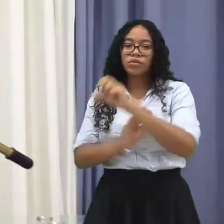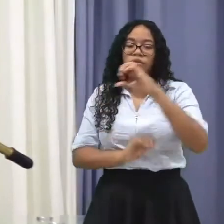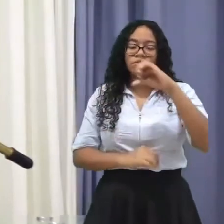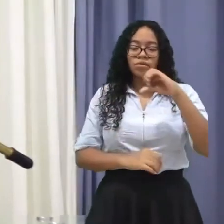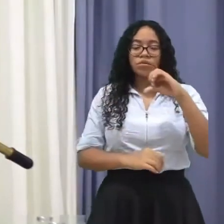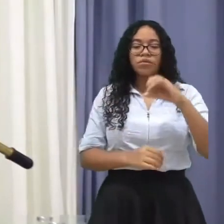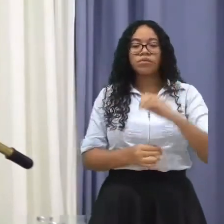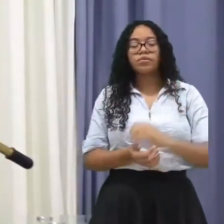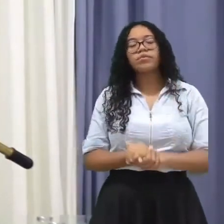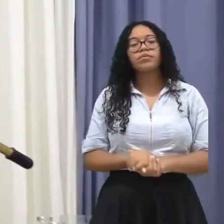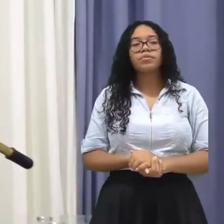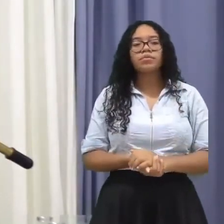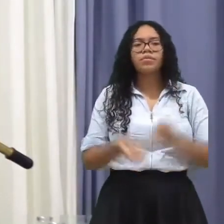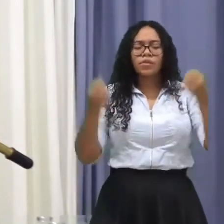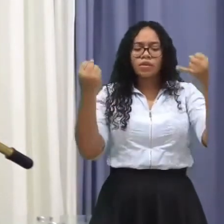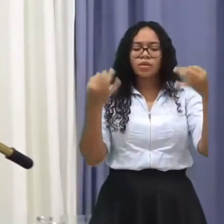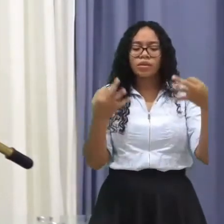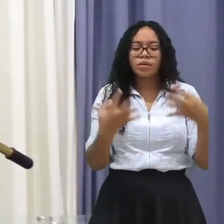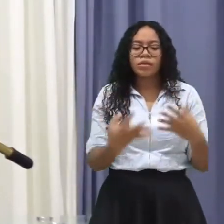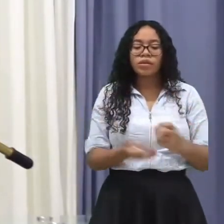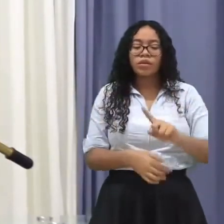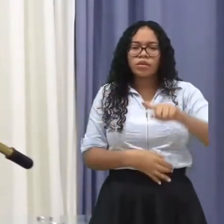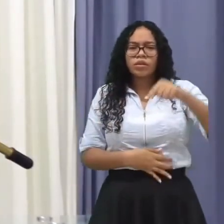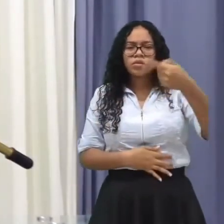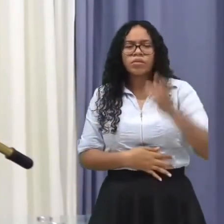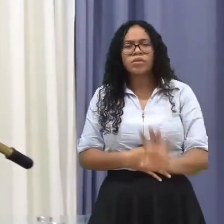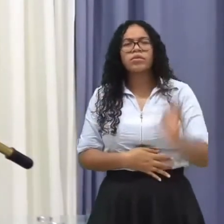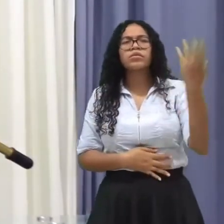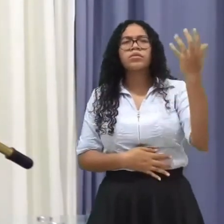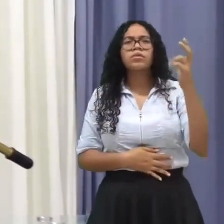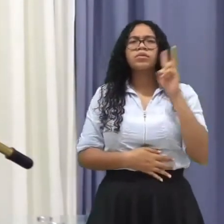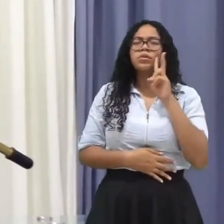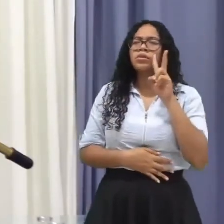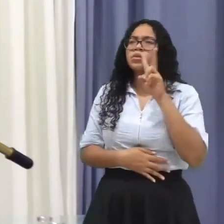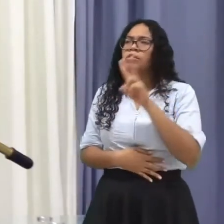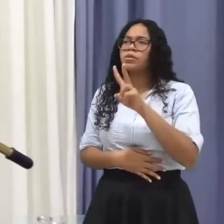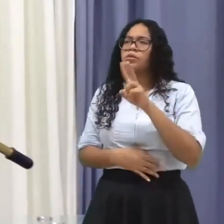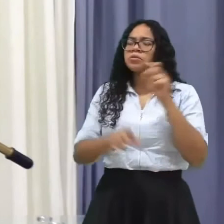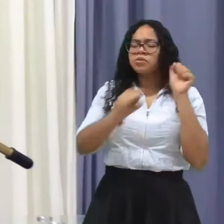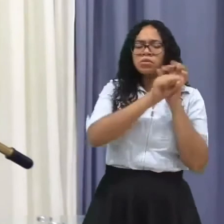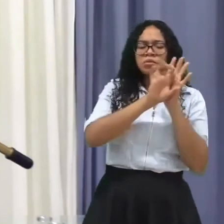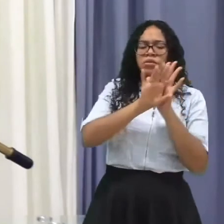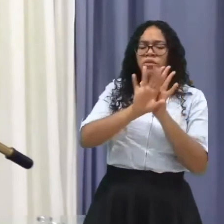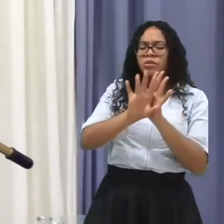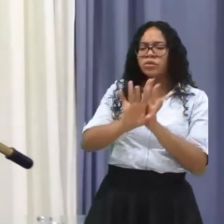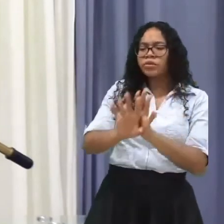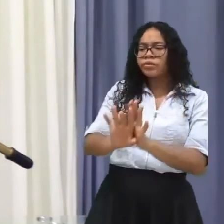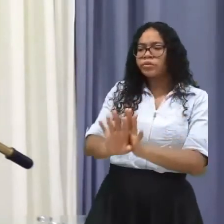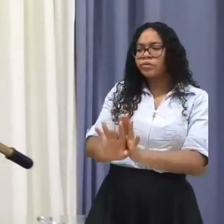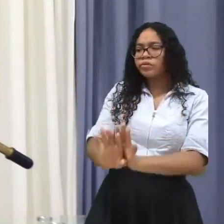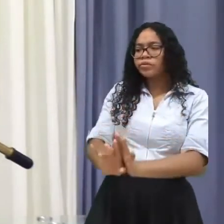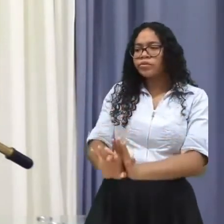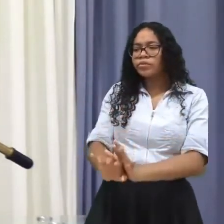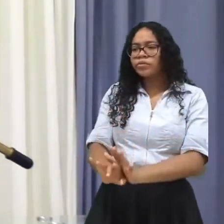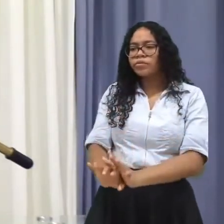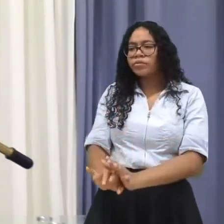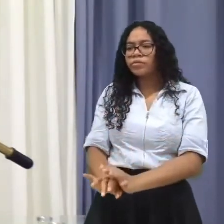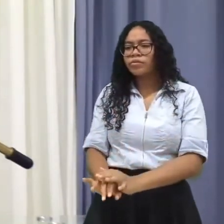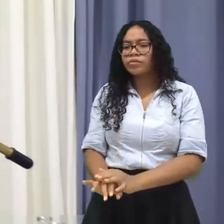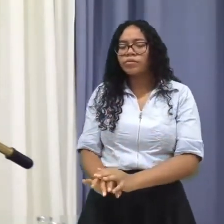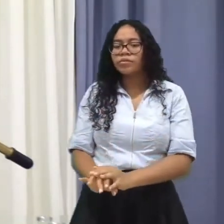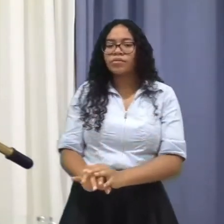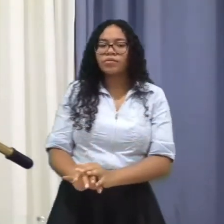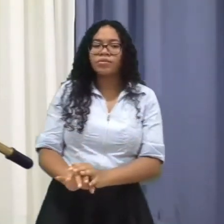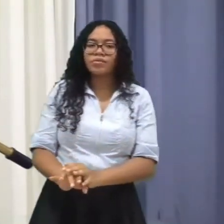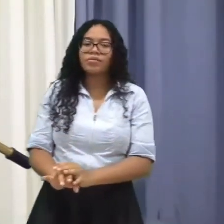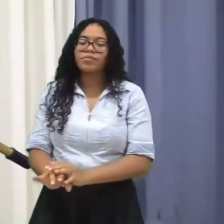em diante vai dizer: depois destas coisas olhei, e eis aqui uma multidão, a qual ninguém podia contar, de todas as nações e